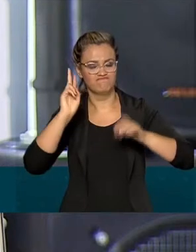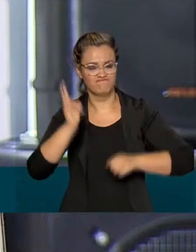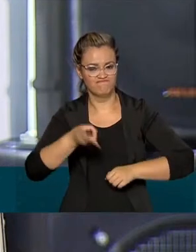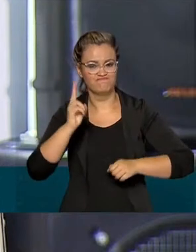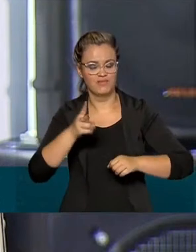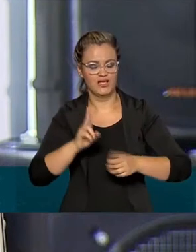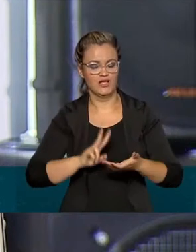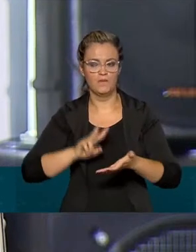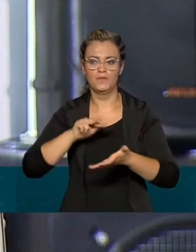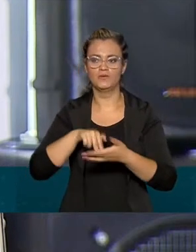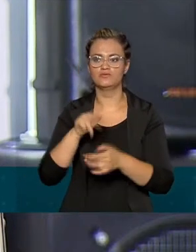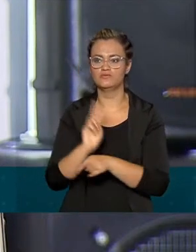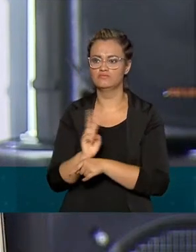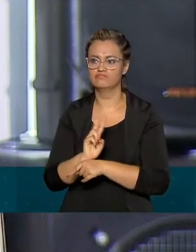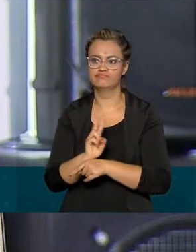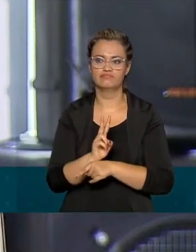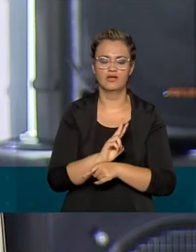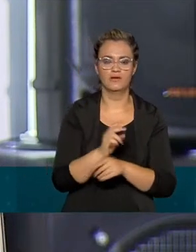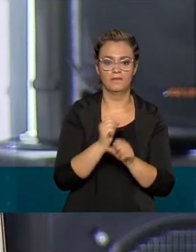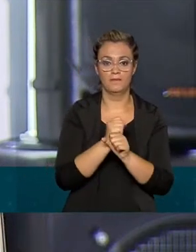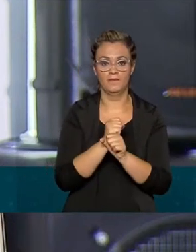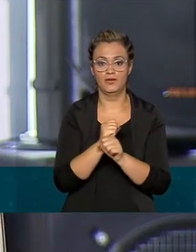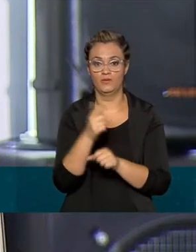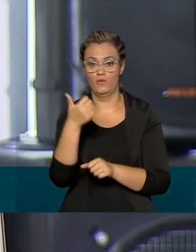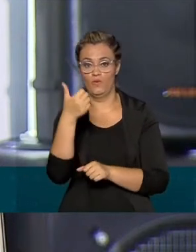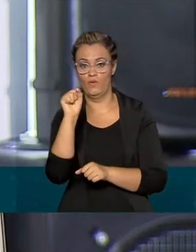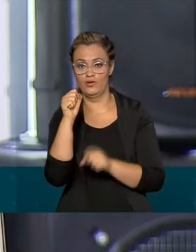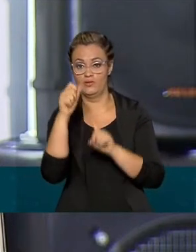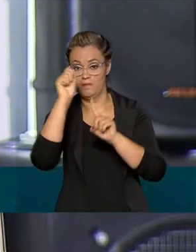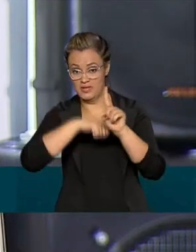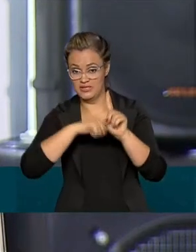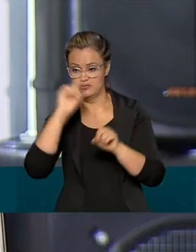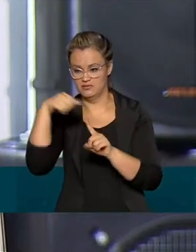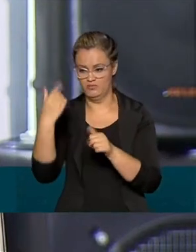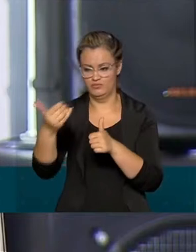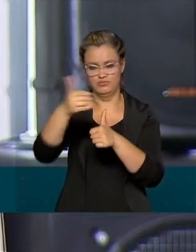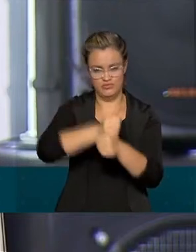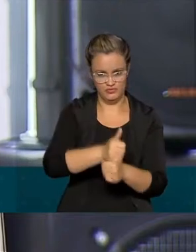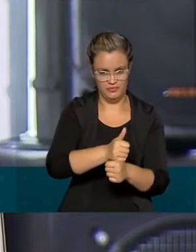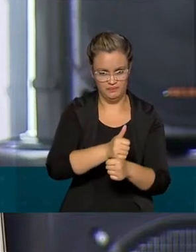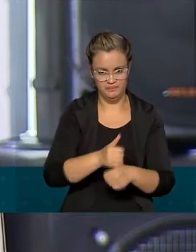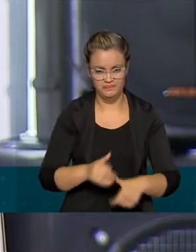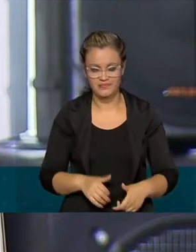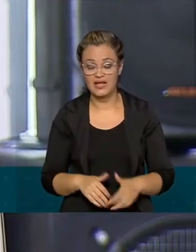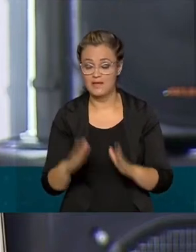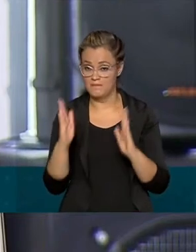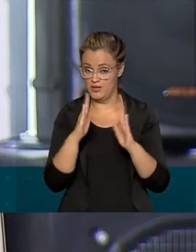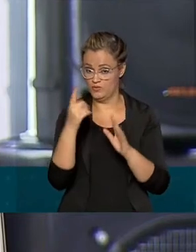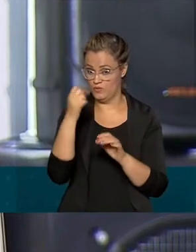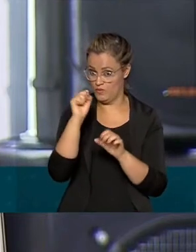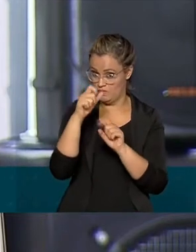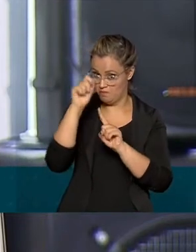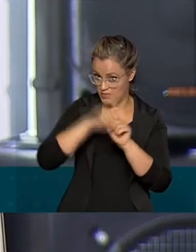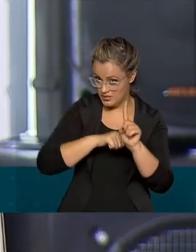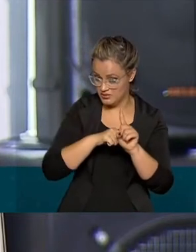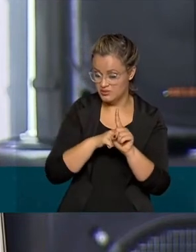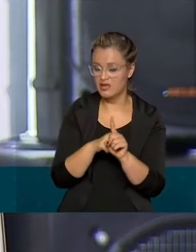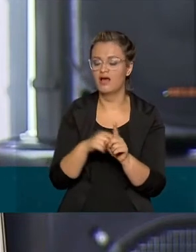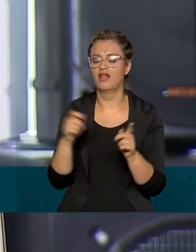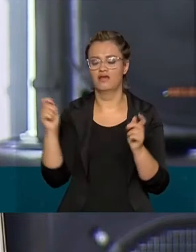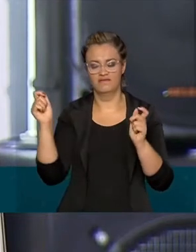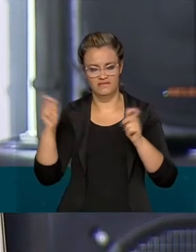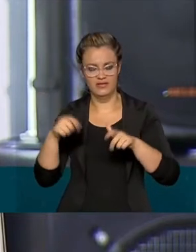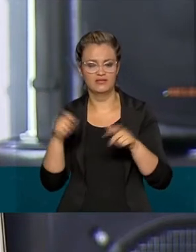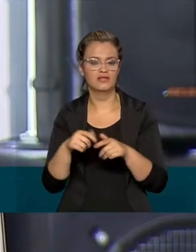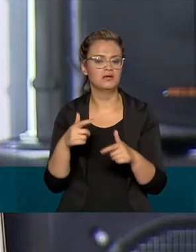de prontidão, por um período de 8 meses, quando serão substituídas. Durante esse período, estará apta a